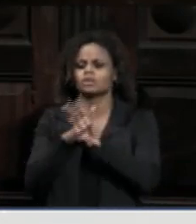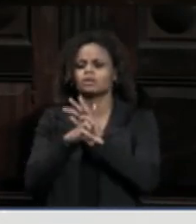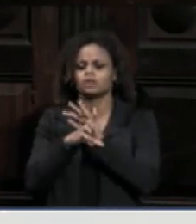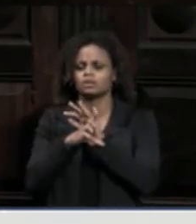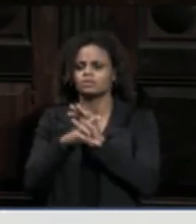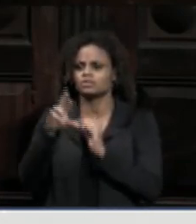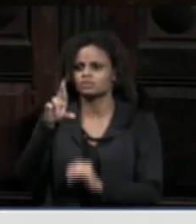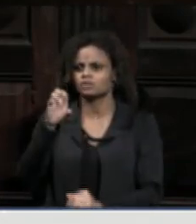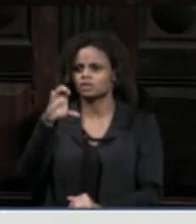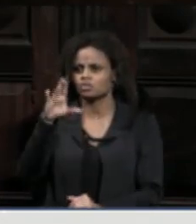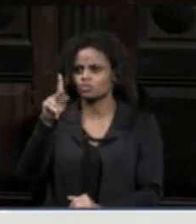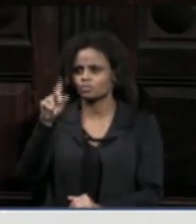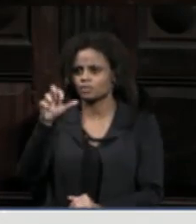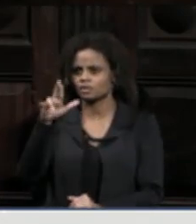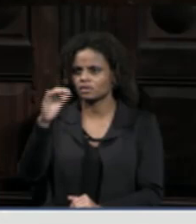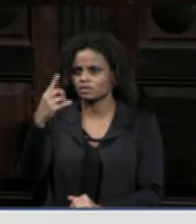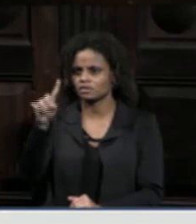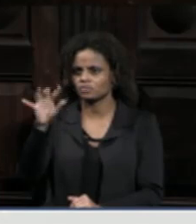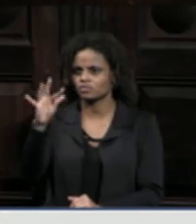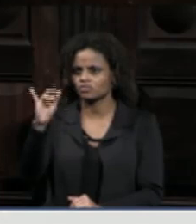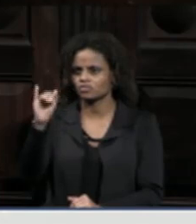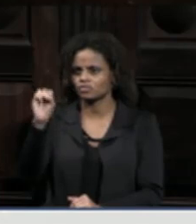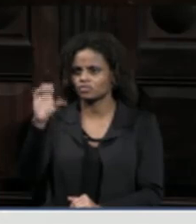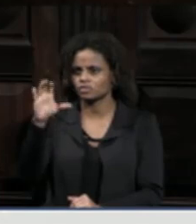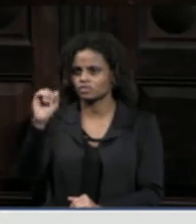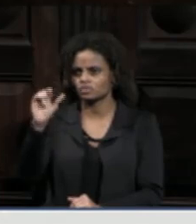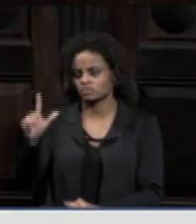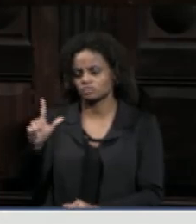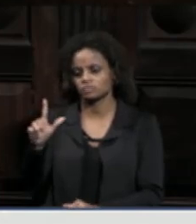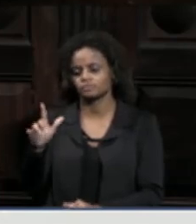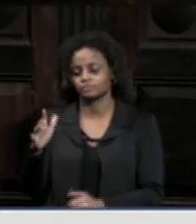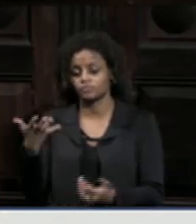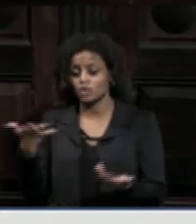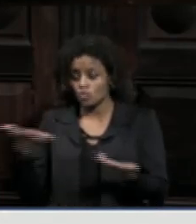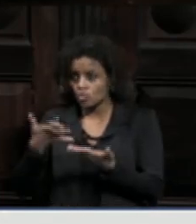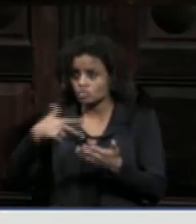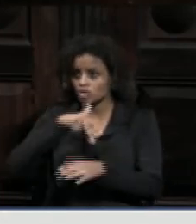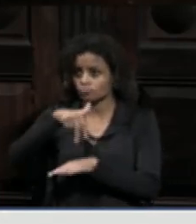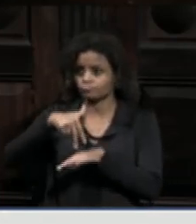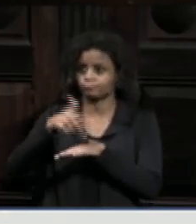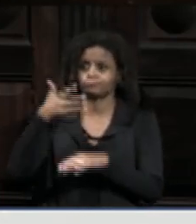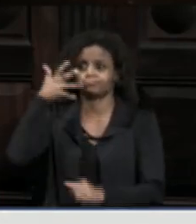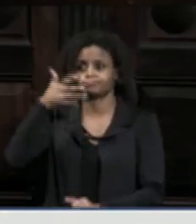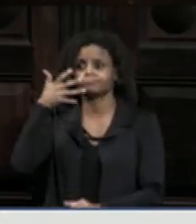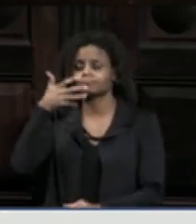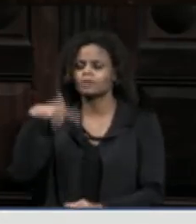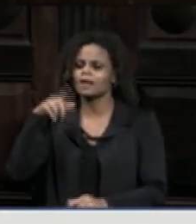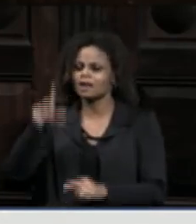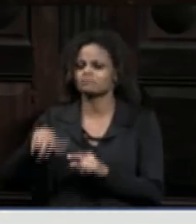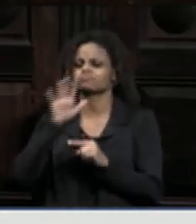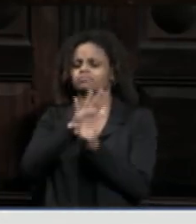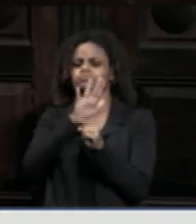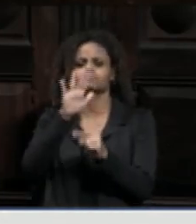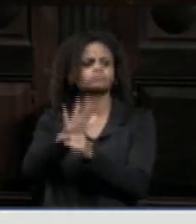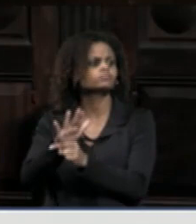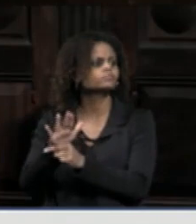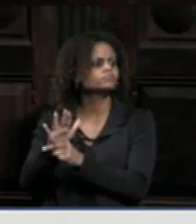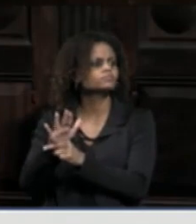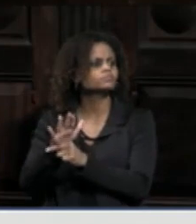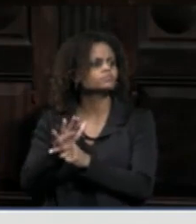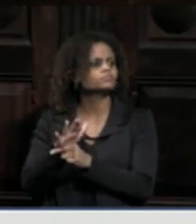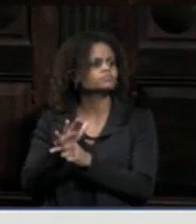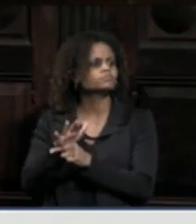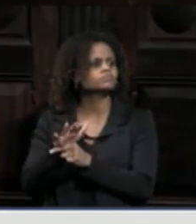Então, senhor presidente, eu venho a esta tribuna para defender